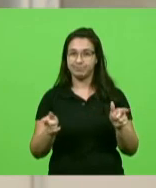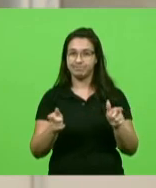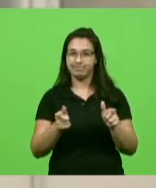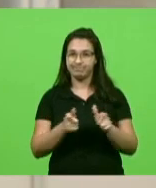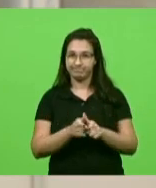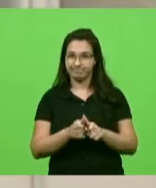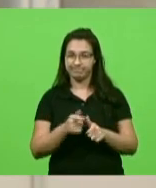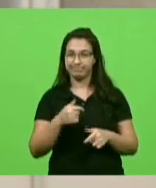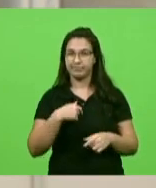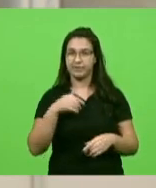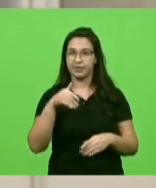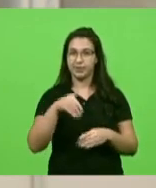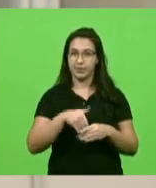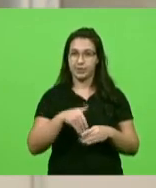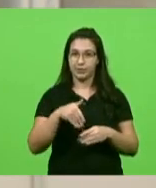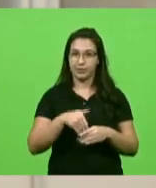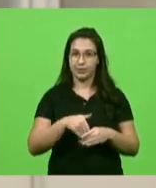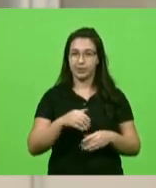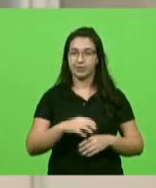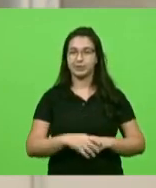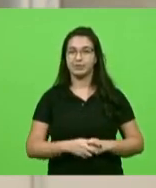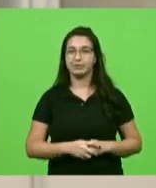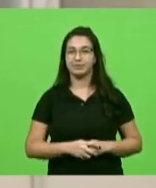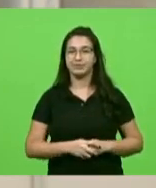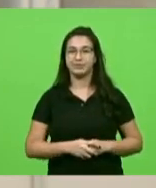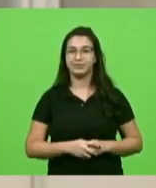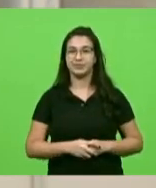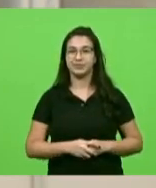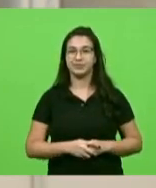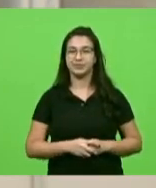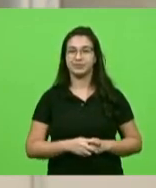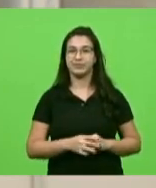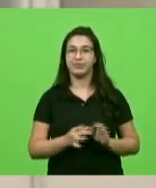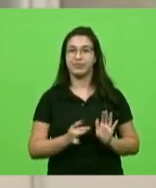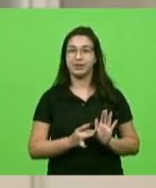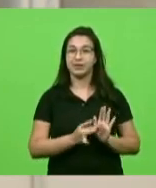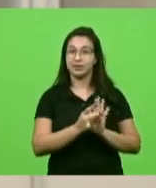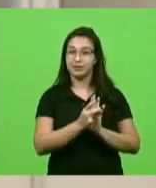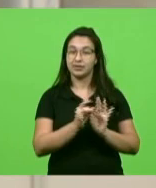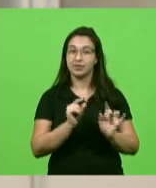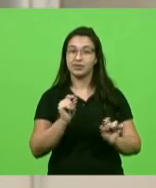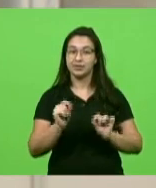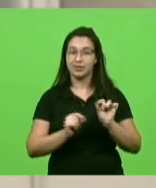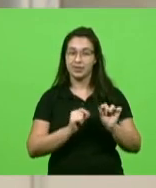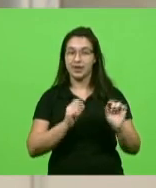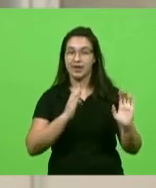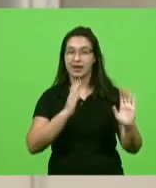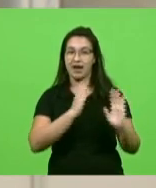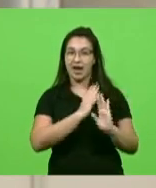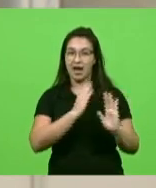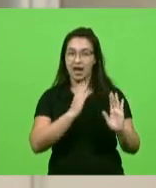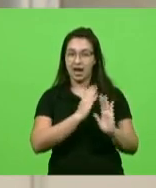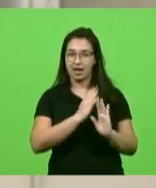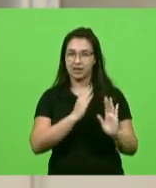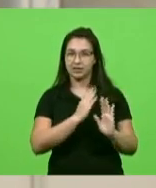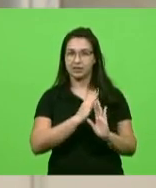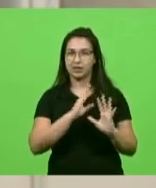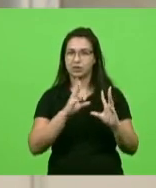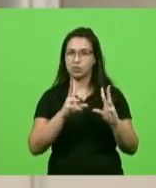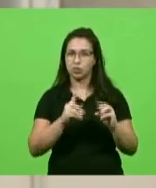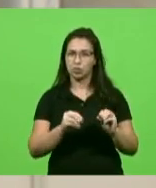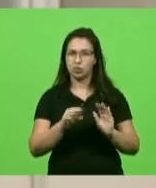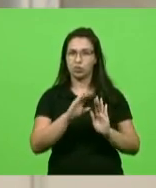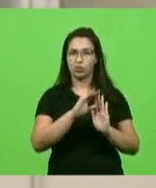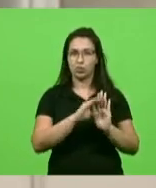do meu voto é destacando que análise me no dentro de